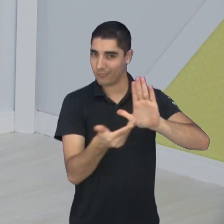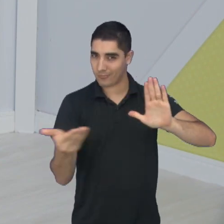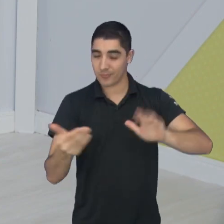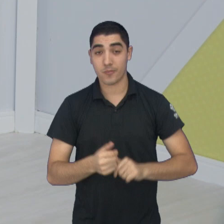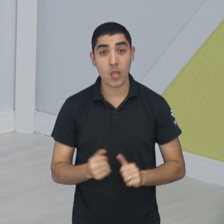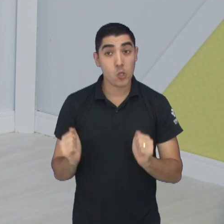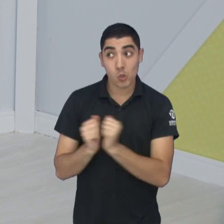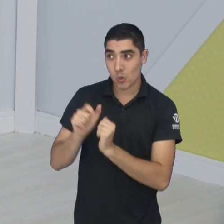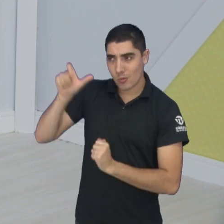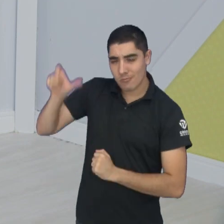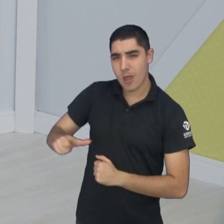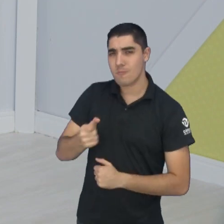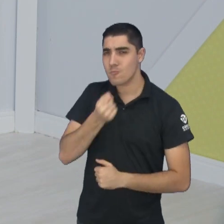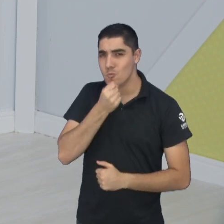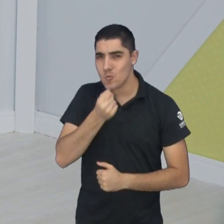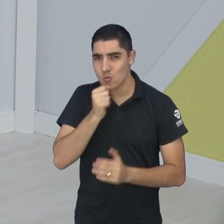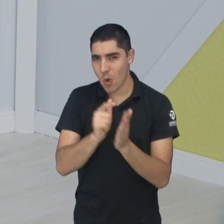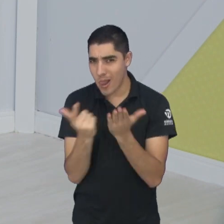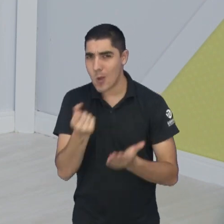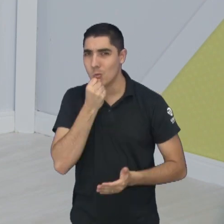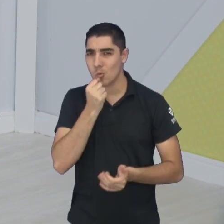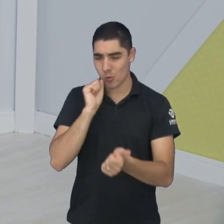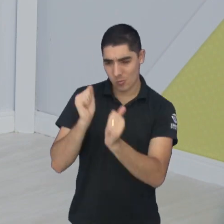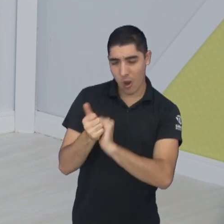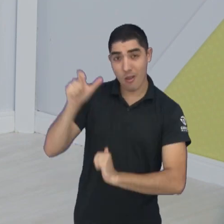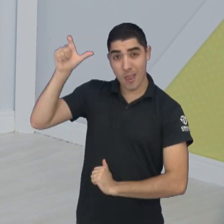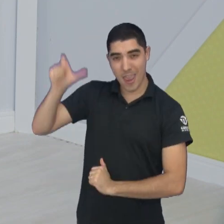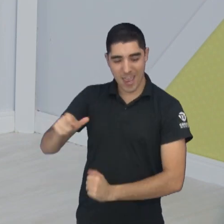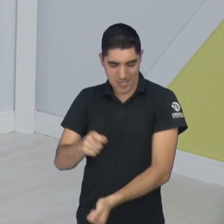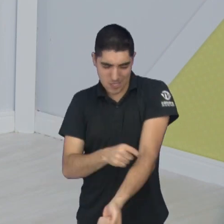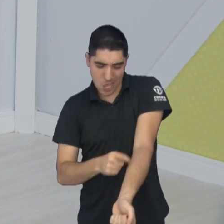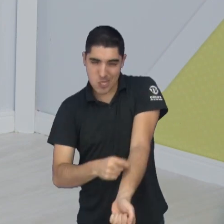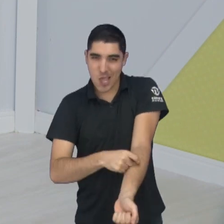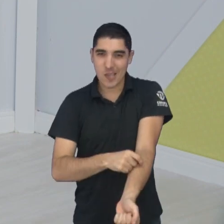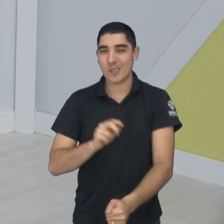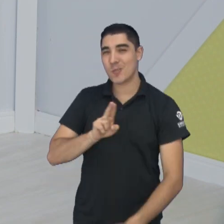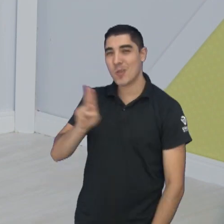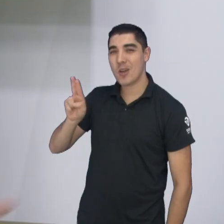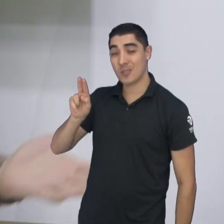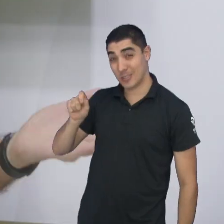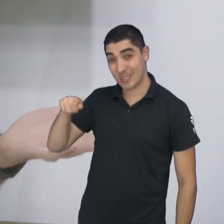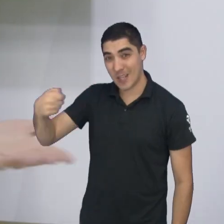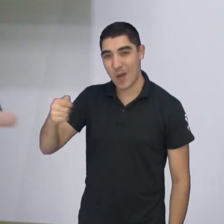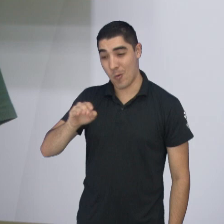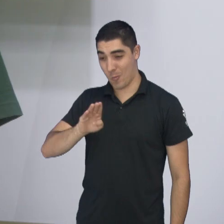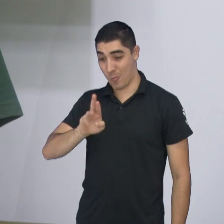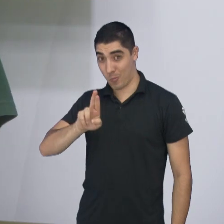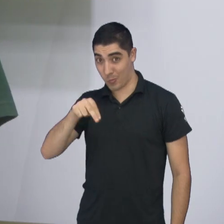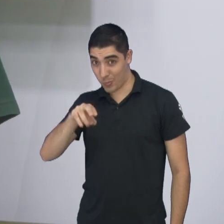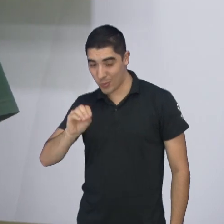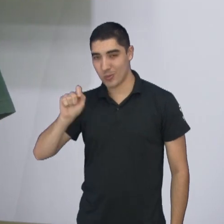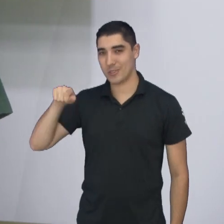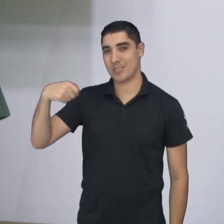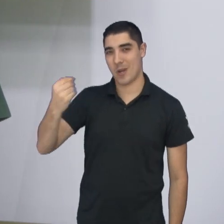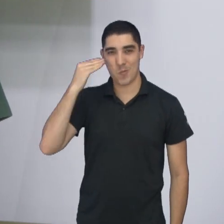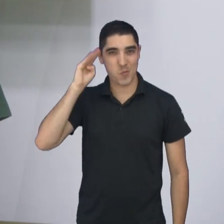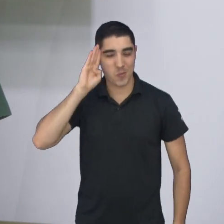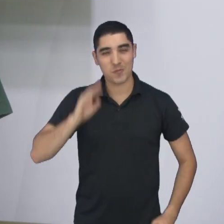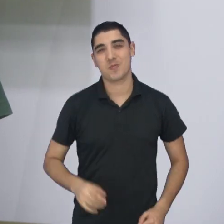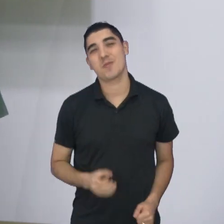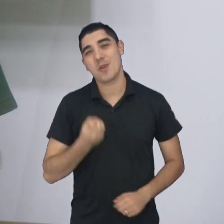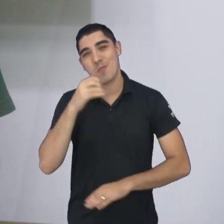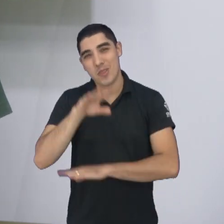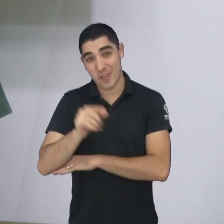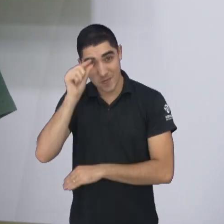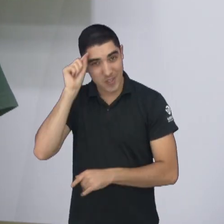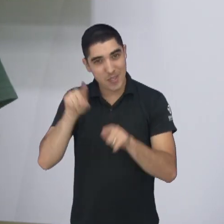ele, jornalista, repórter esportivo, o tatuado Bruno Castilho. Tudo bem, Bruno? Boa tarde. Boa tarde, Vieira. Boa tarde a você aí de casa.